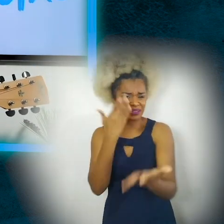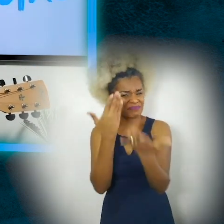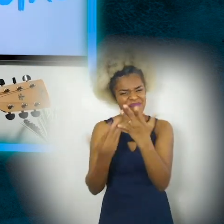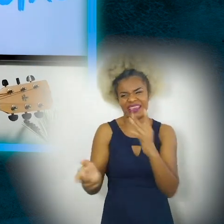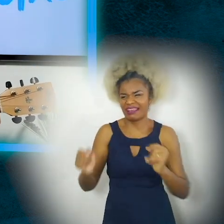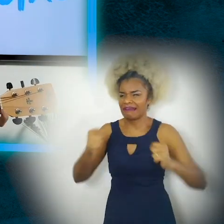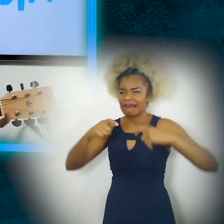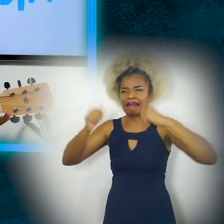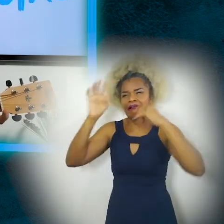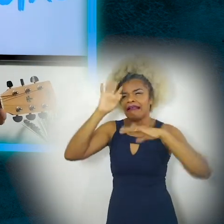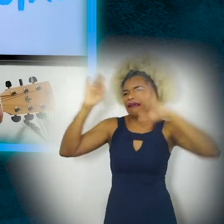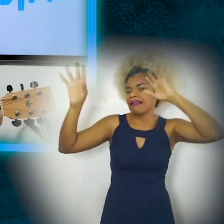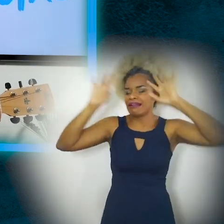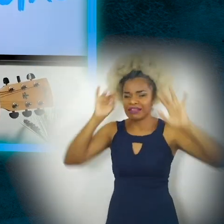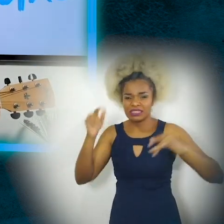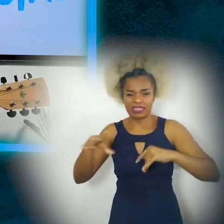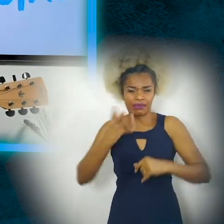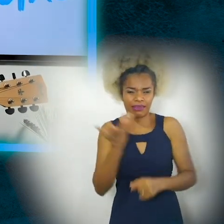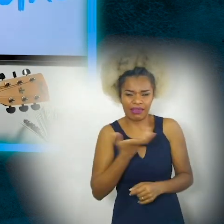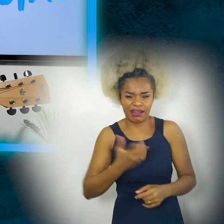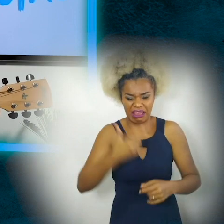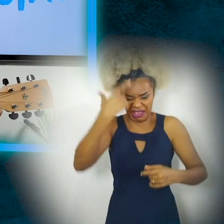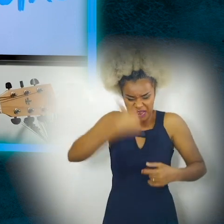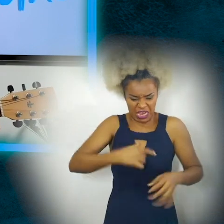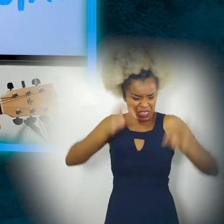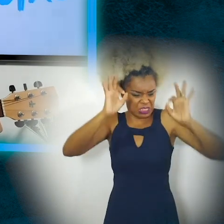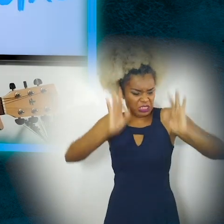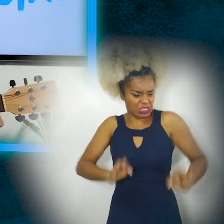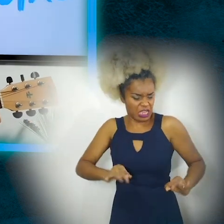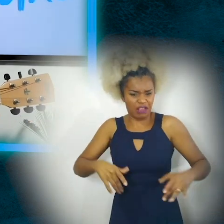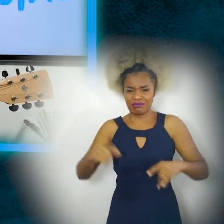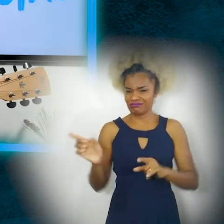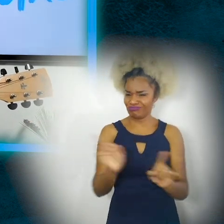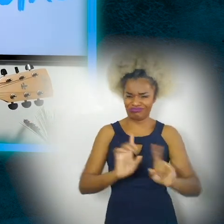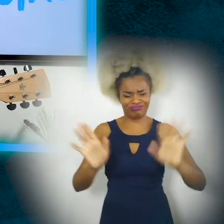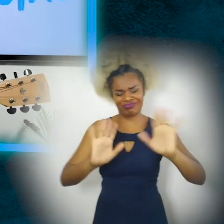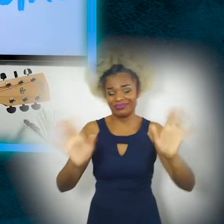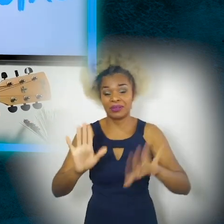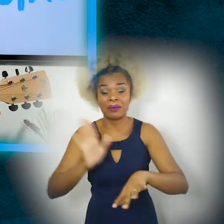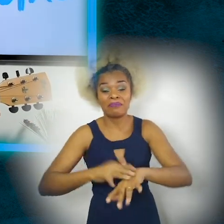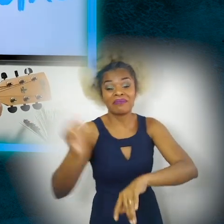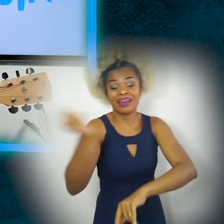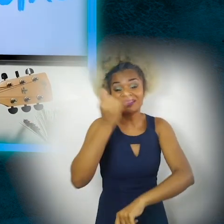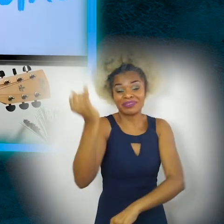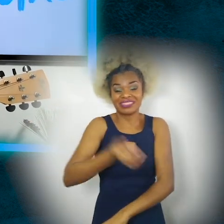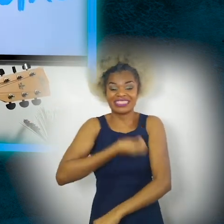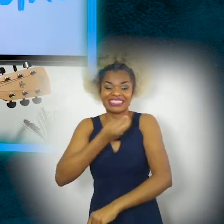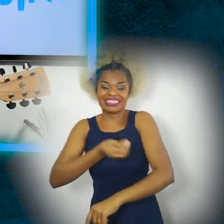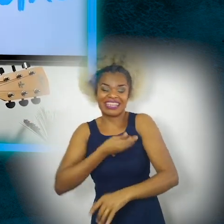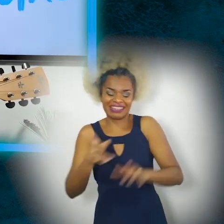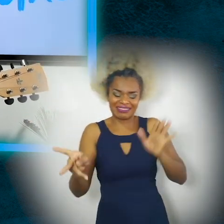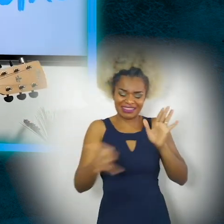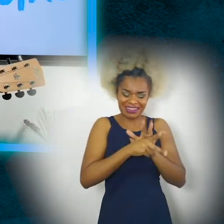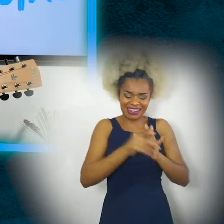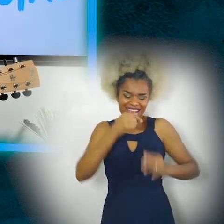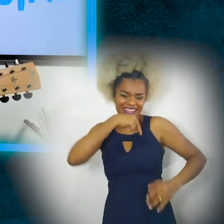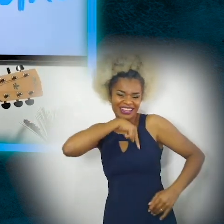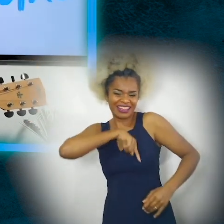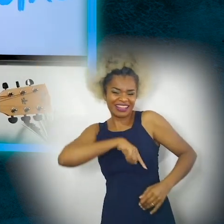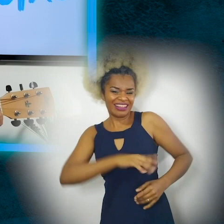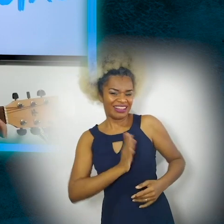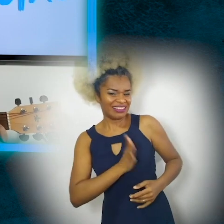na ilusão de querer ter a razão. O que vale nessa vida está dentro